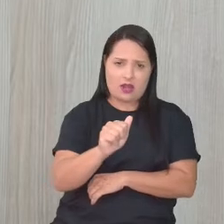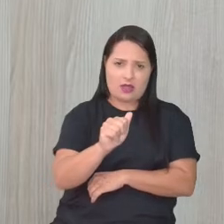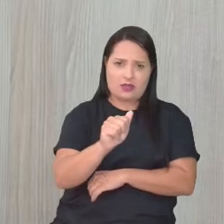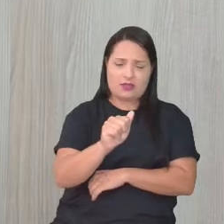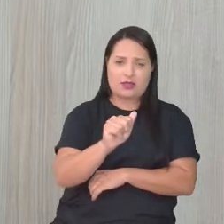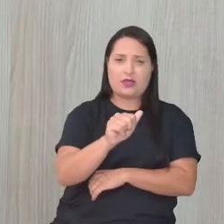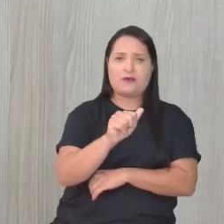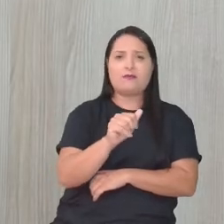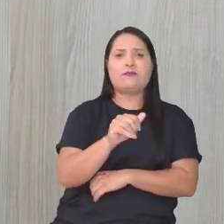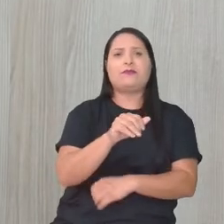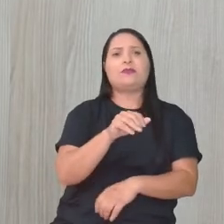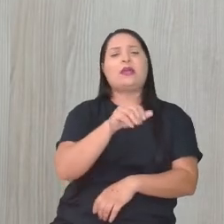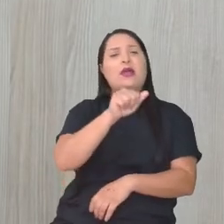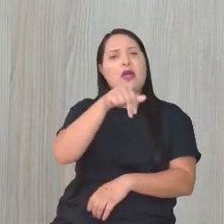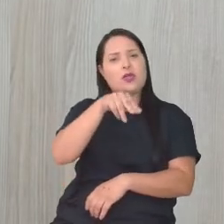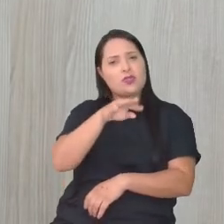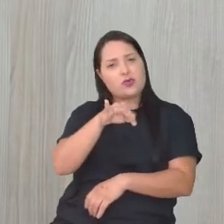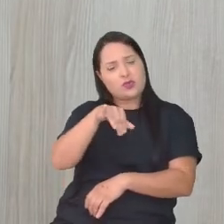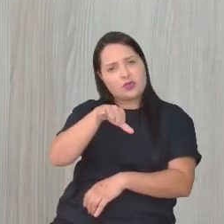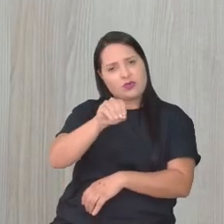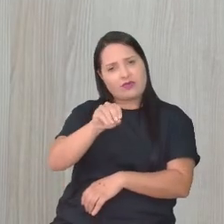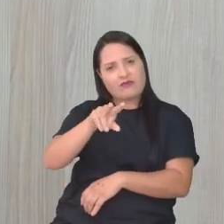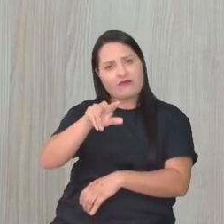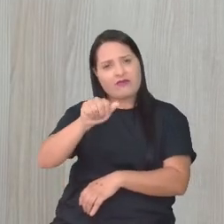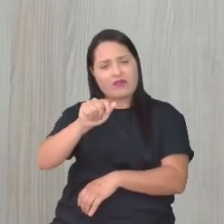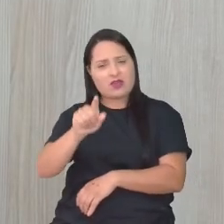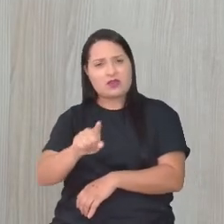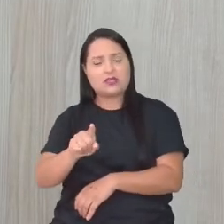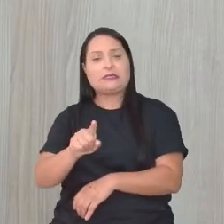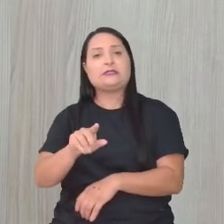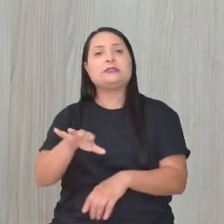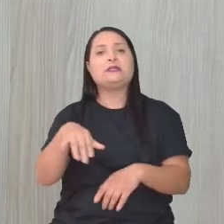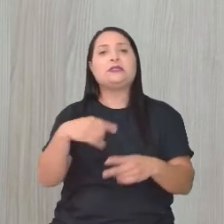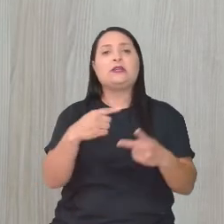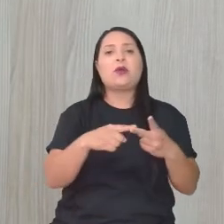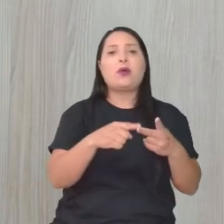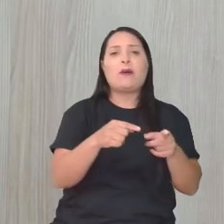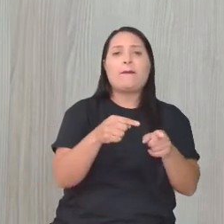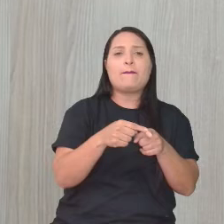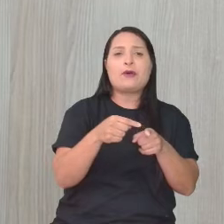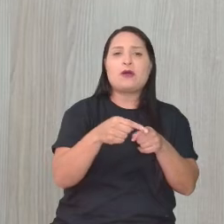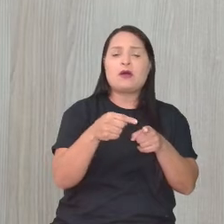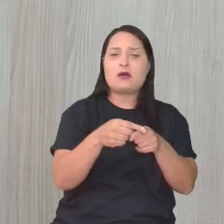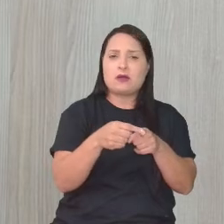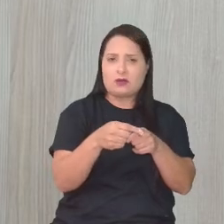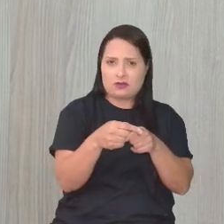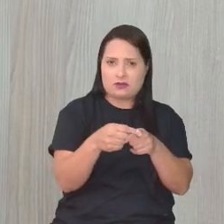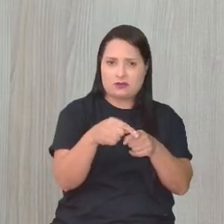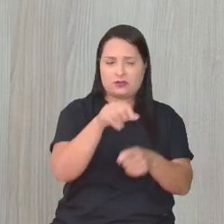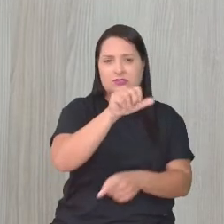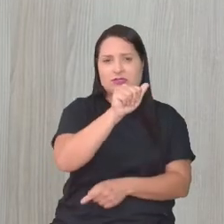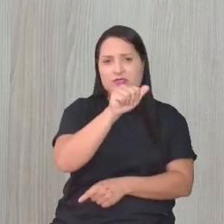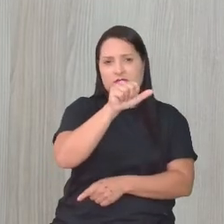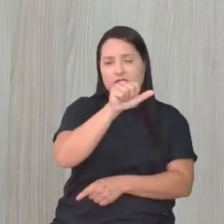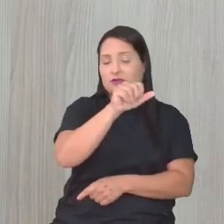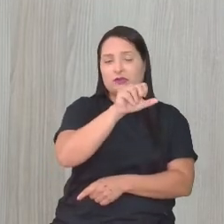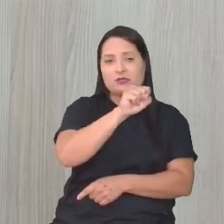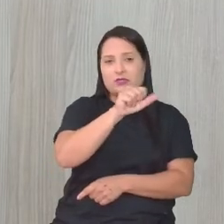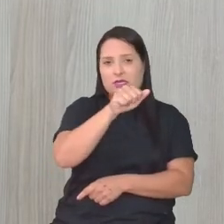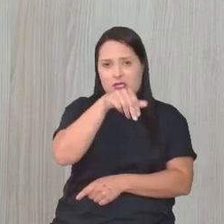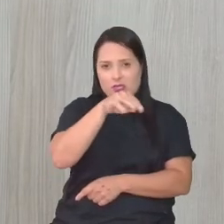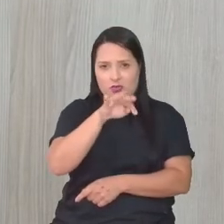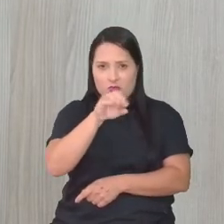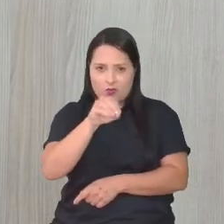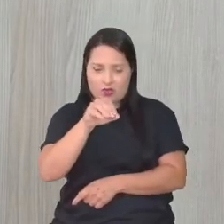Vaz, e para o bairro de Santo Antônio, que é onde hoje ali é Dantas Barreto, a igreja de Santo Antônio, né? Era